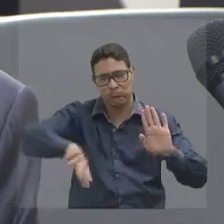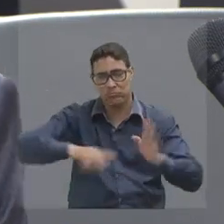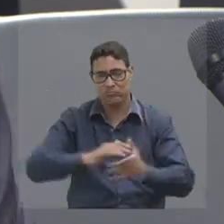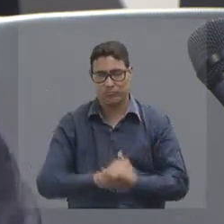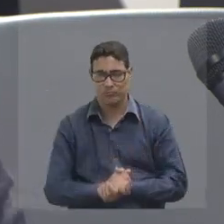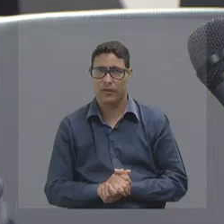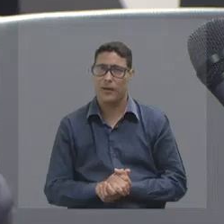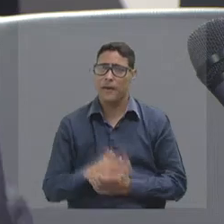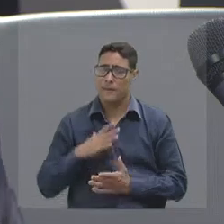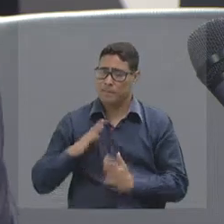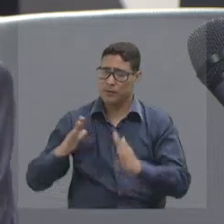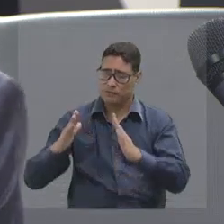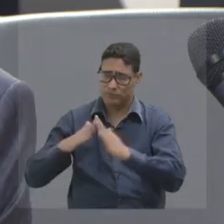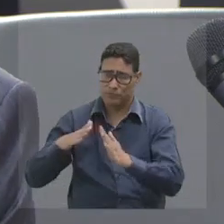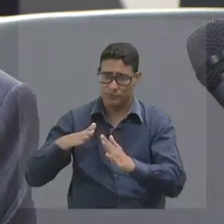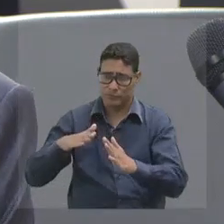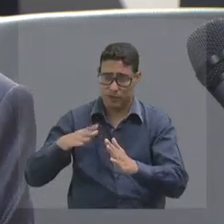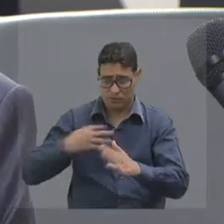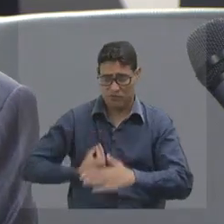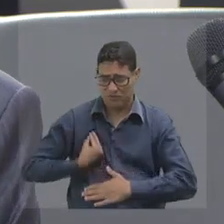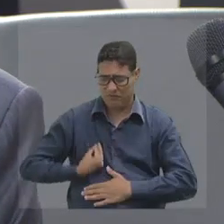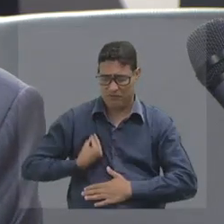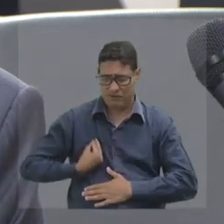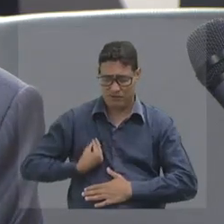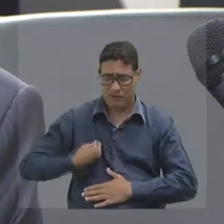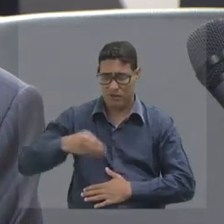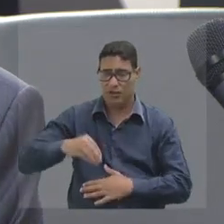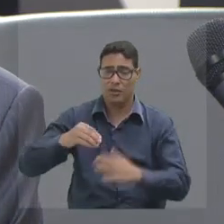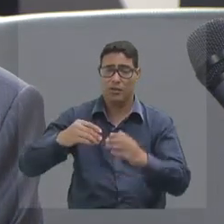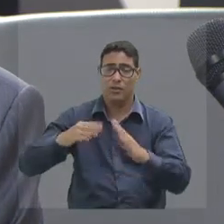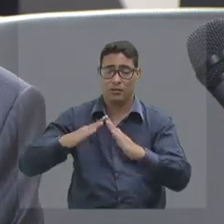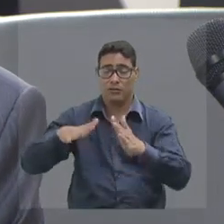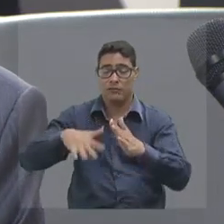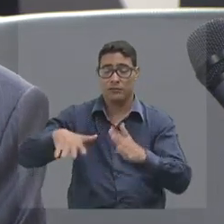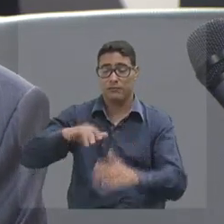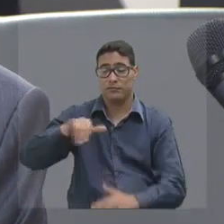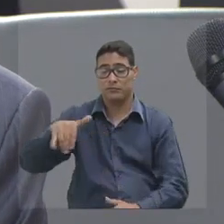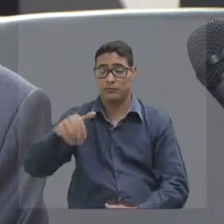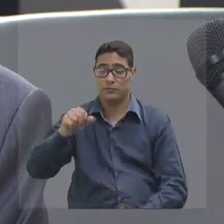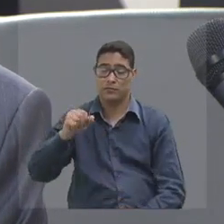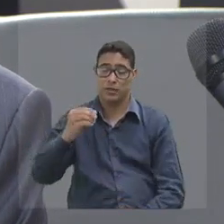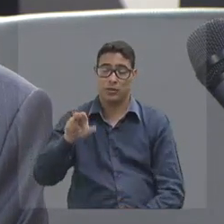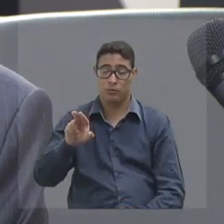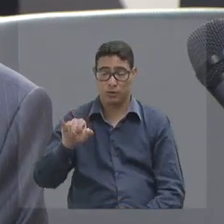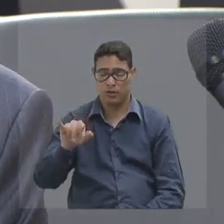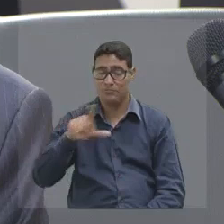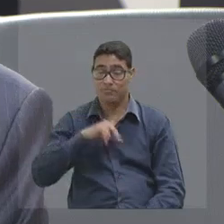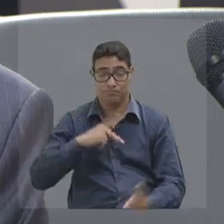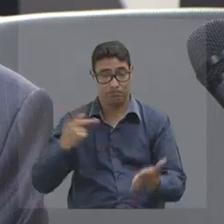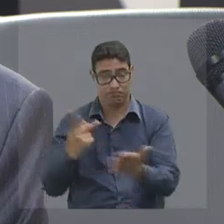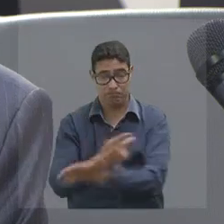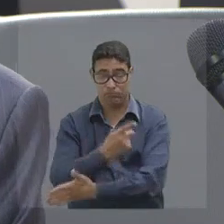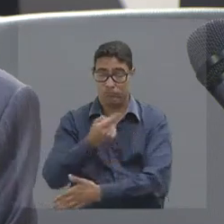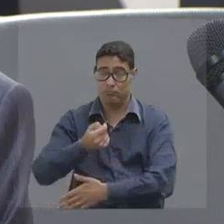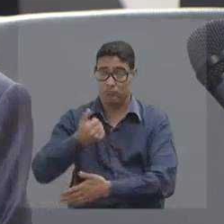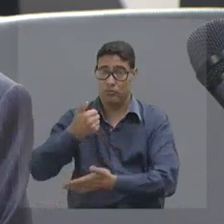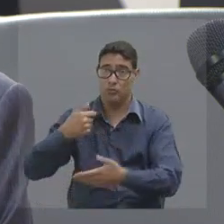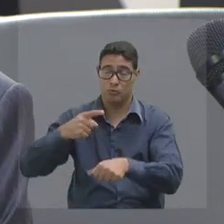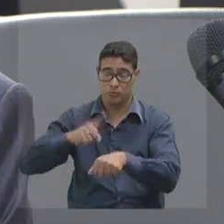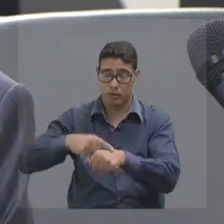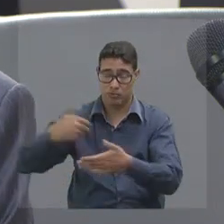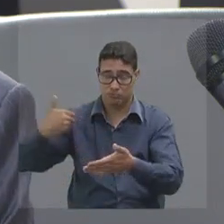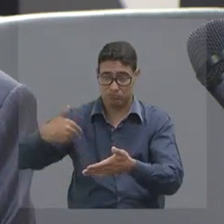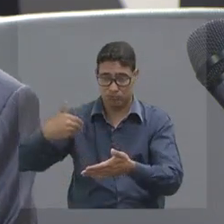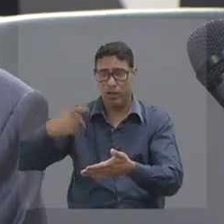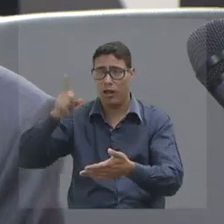músicas que eu morei a vida inteira em Jacuí São Sebastião teve agora recentemente e não é só lá no Brasil e até nos Estados Unidos